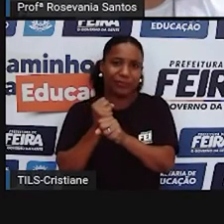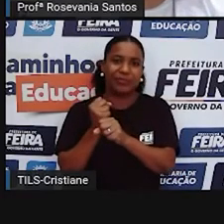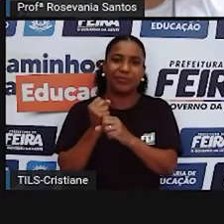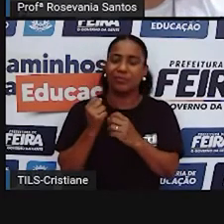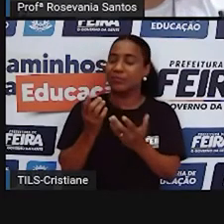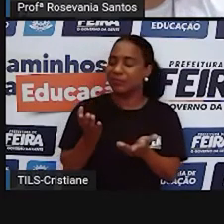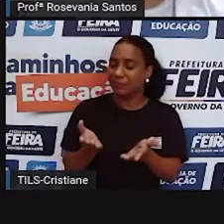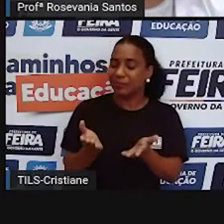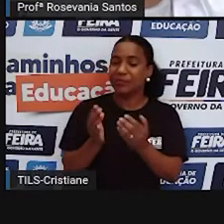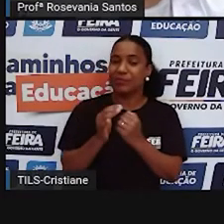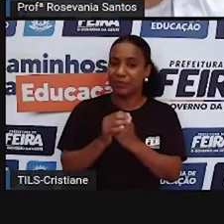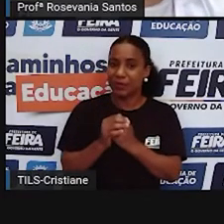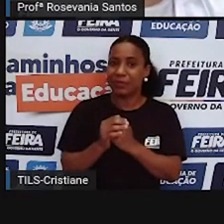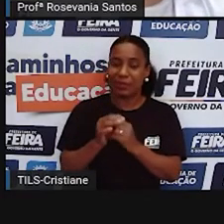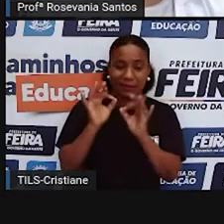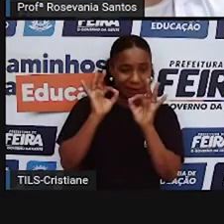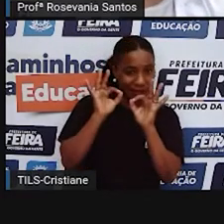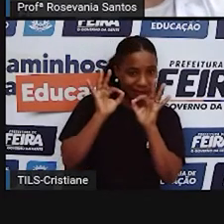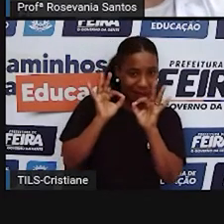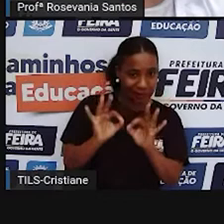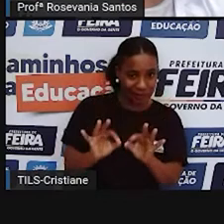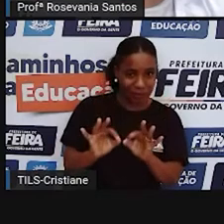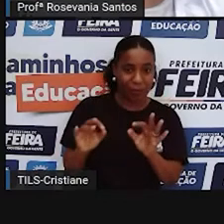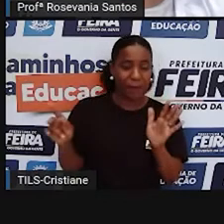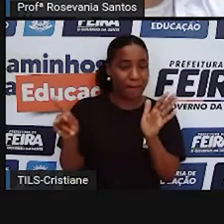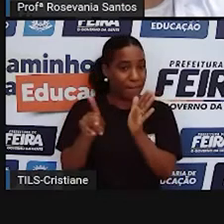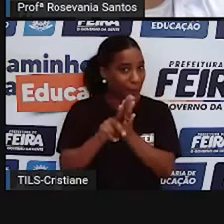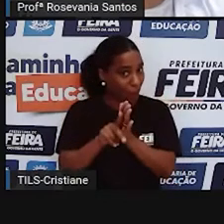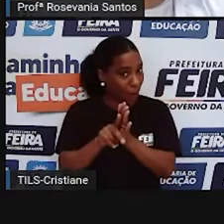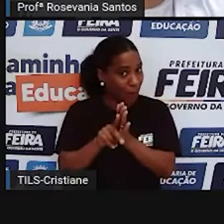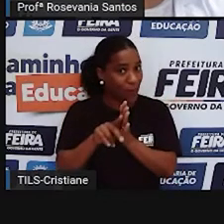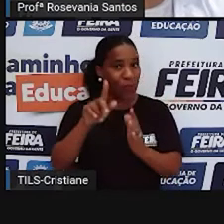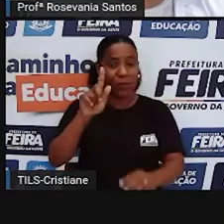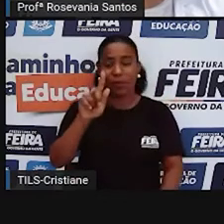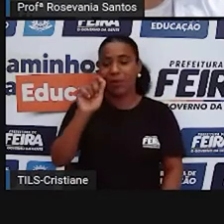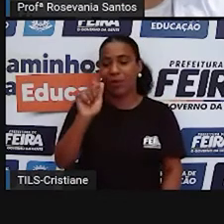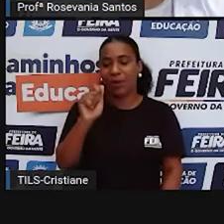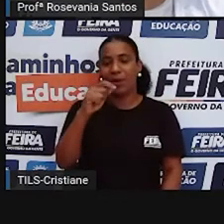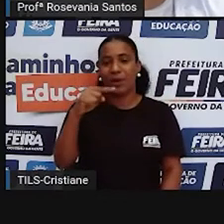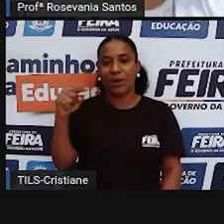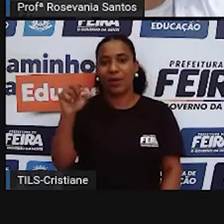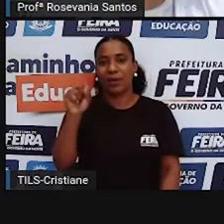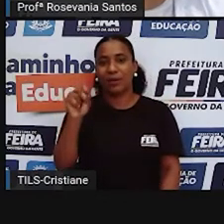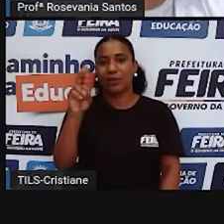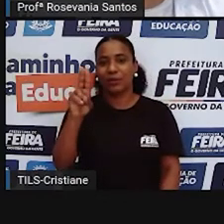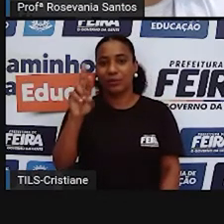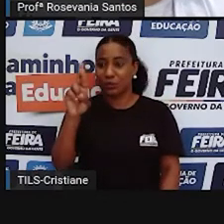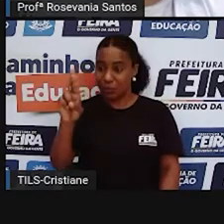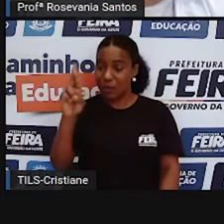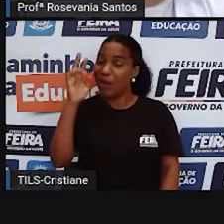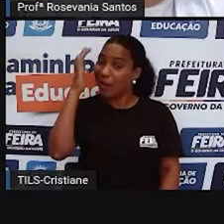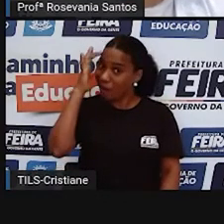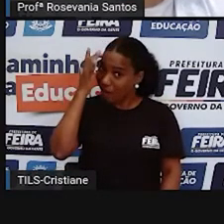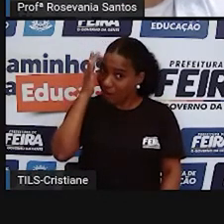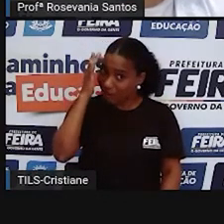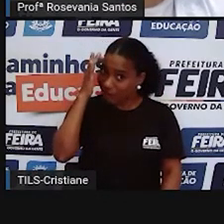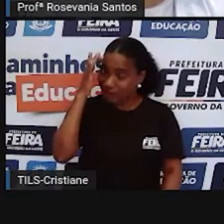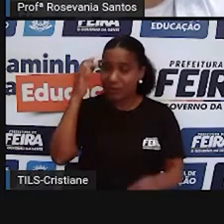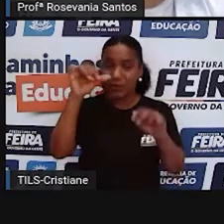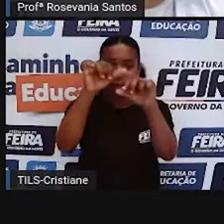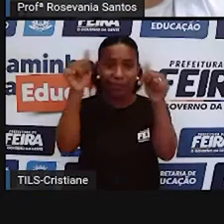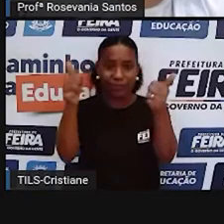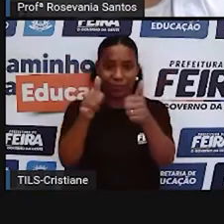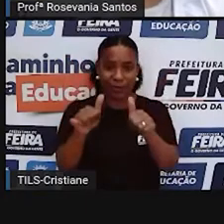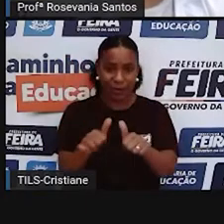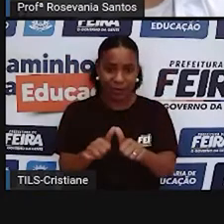algo muito confirmado de que seja realmente de lá. Ele foi encontrado lá, acredita-se, né, que ele seja de lá, até estudando